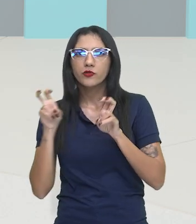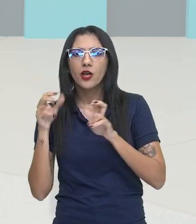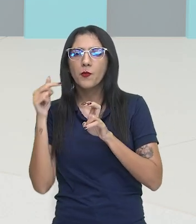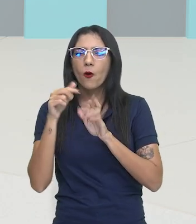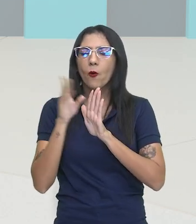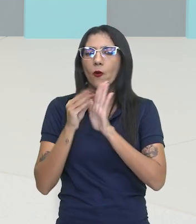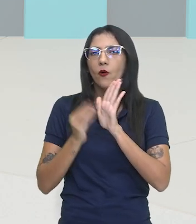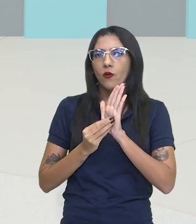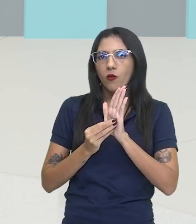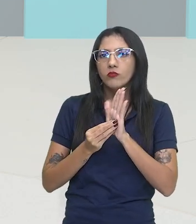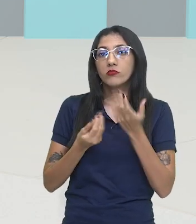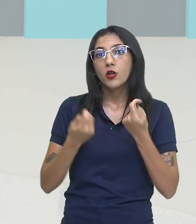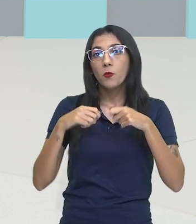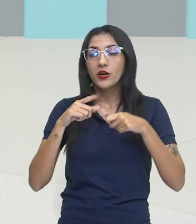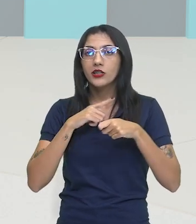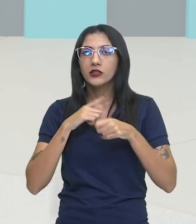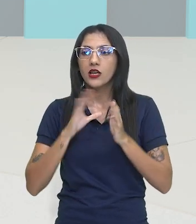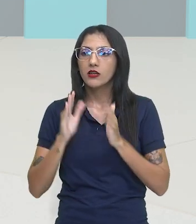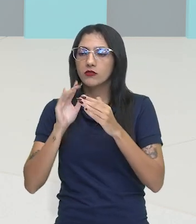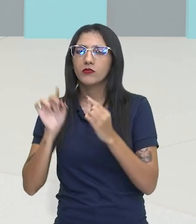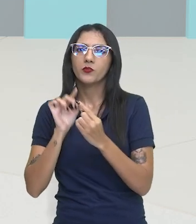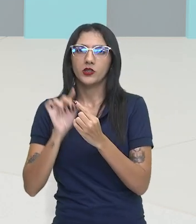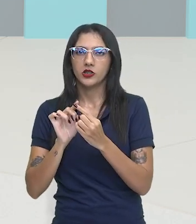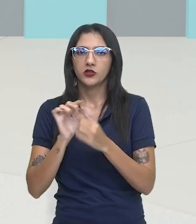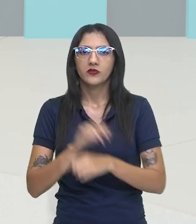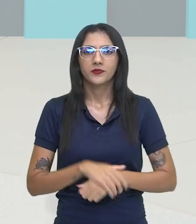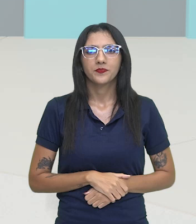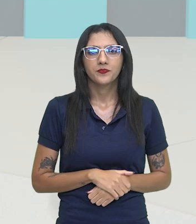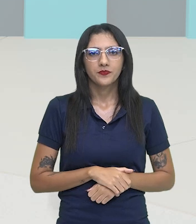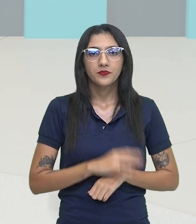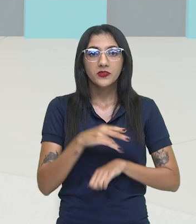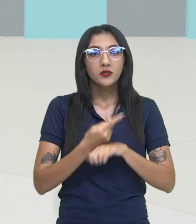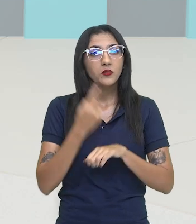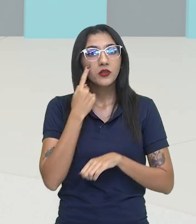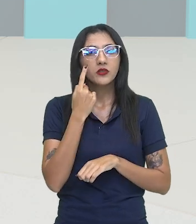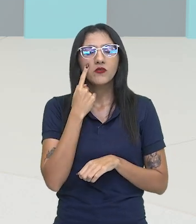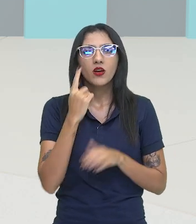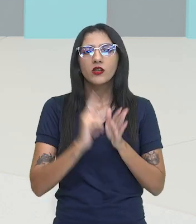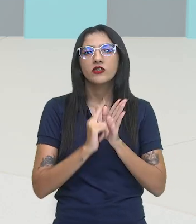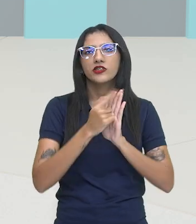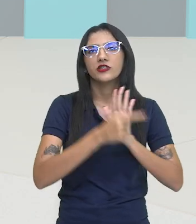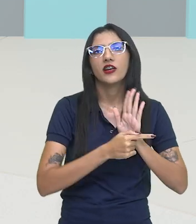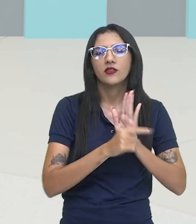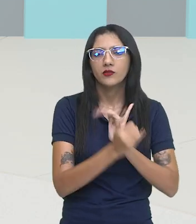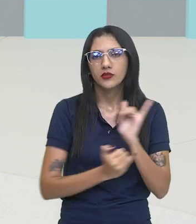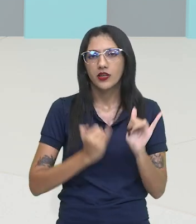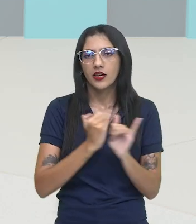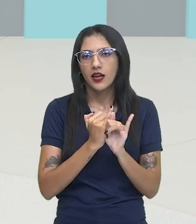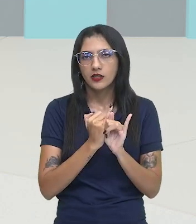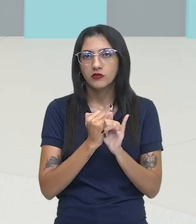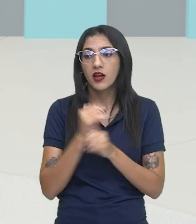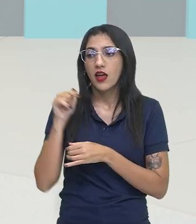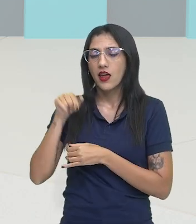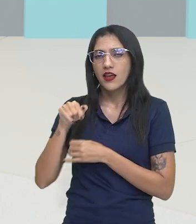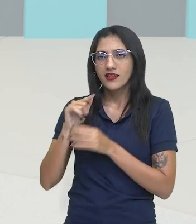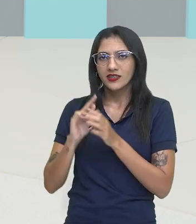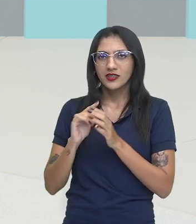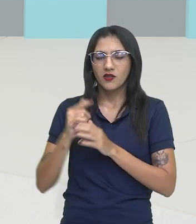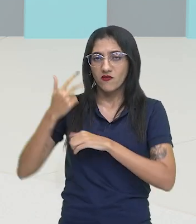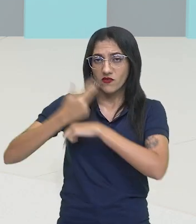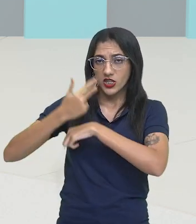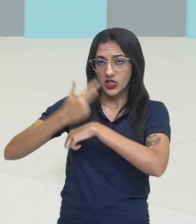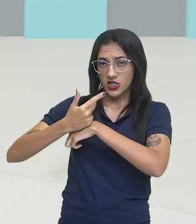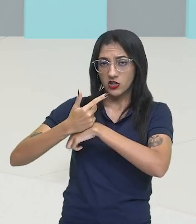será este. Então, o vlog tem essa finalidade. Depois nós falamos dos gêneros digitais, porque o vlog está dentro dos